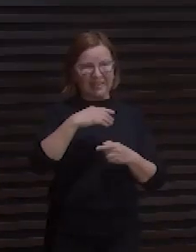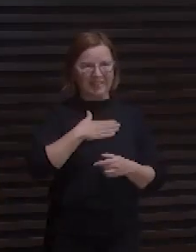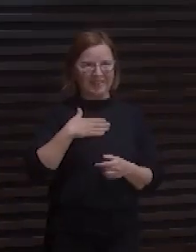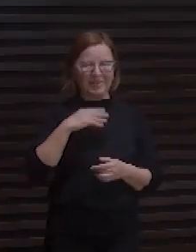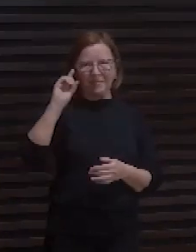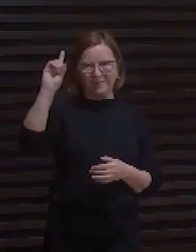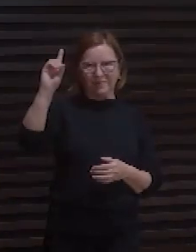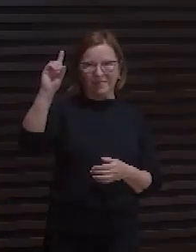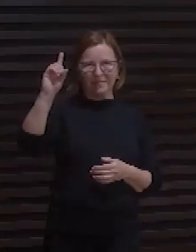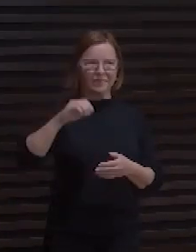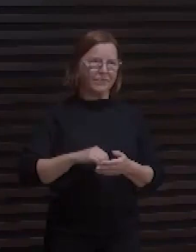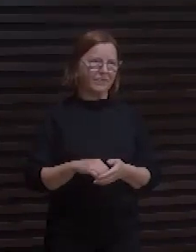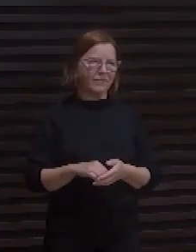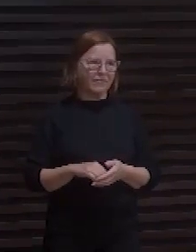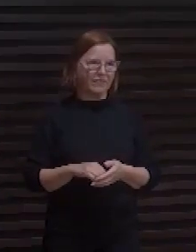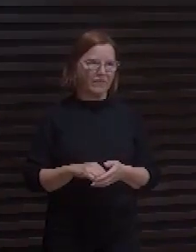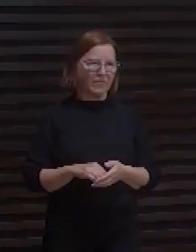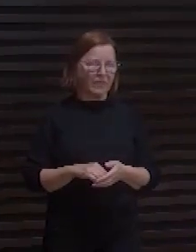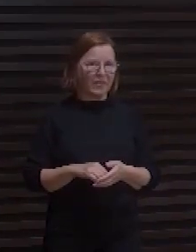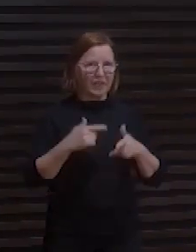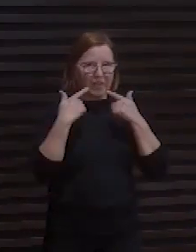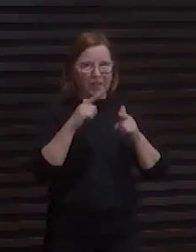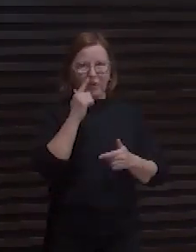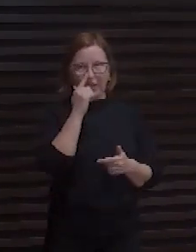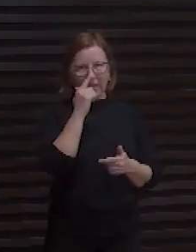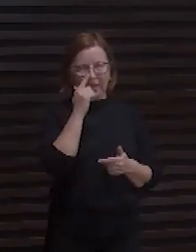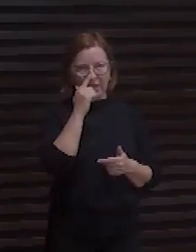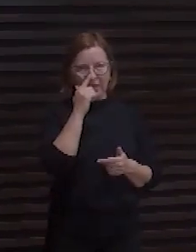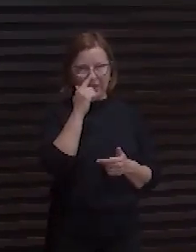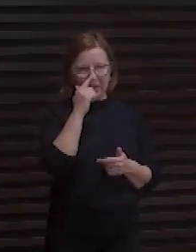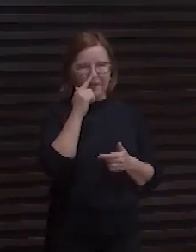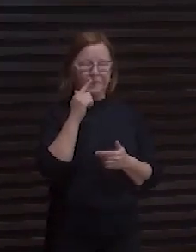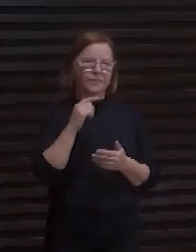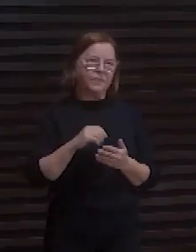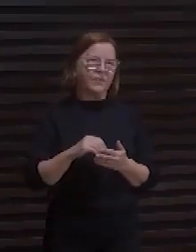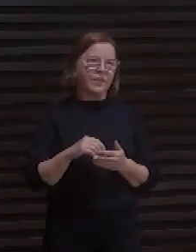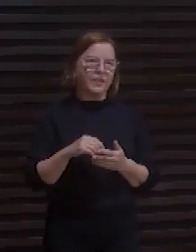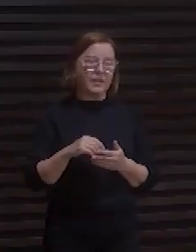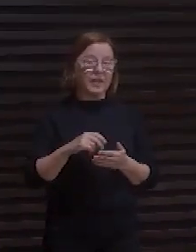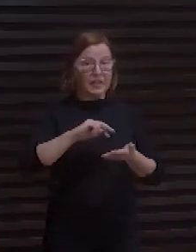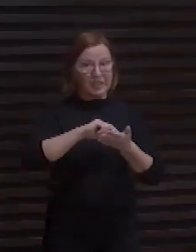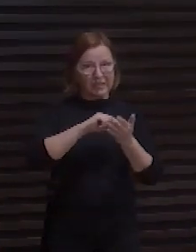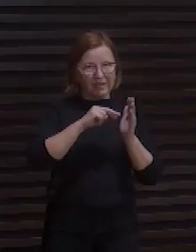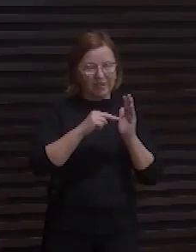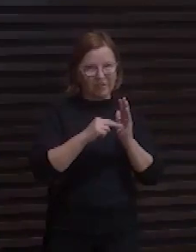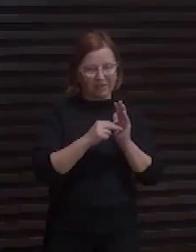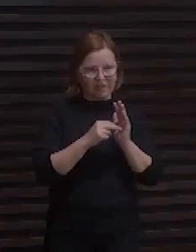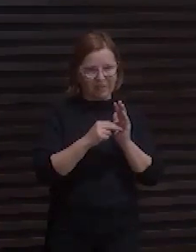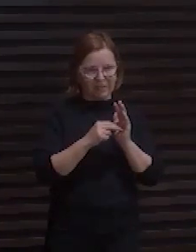Deus. No grego, o verbo é parakaleo, cujo significado, além